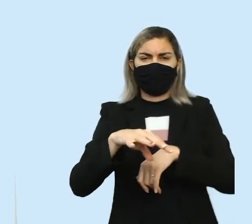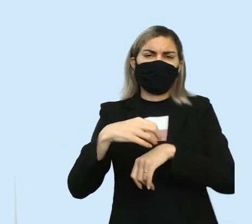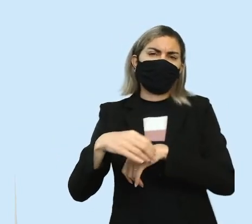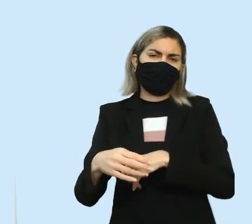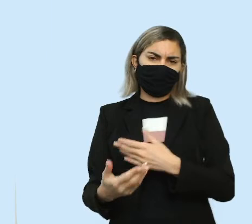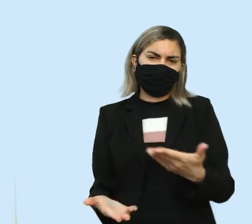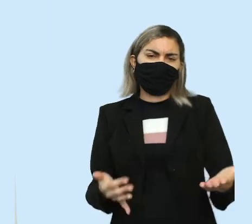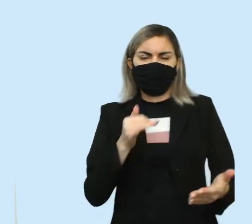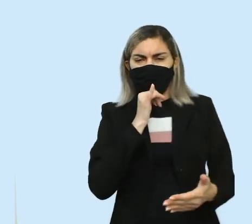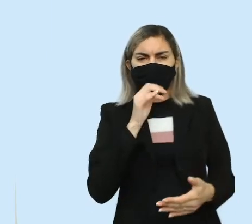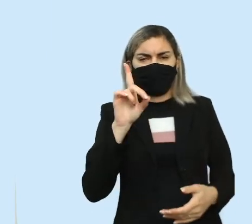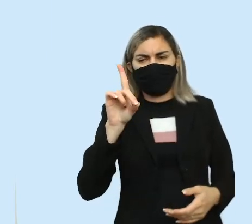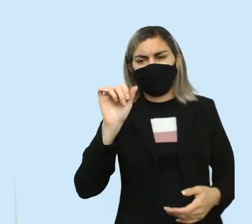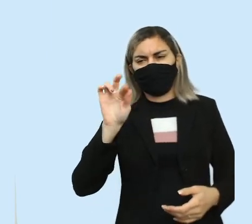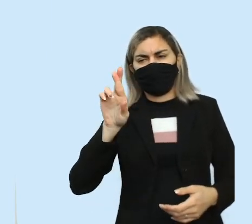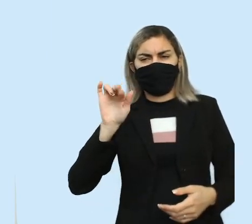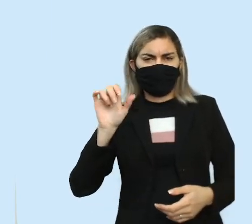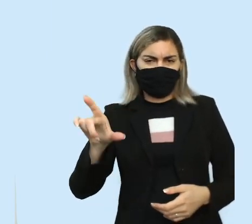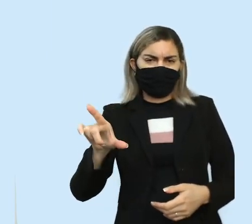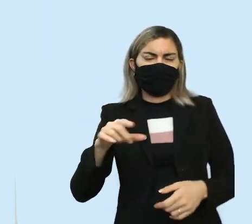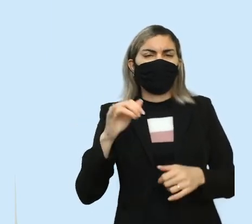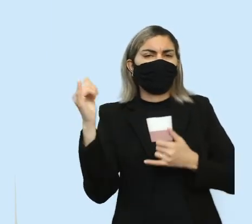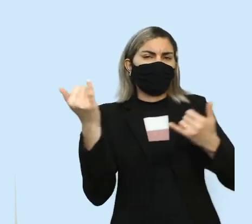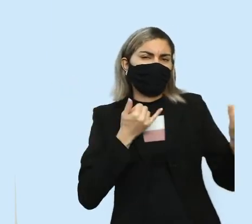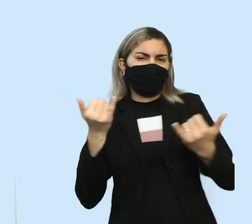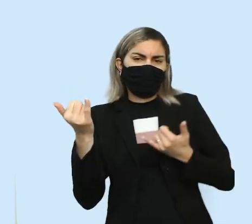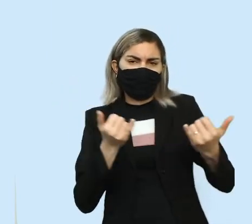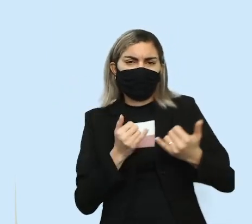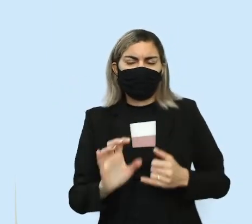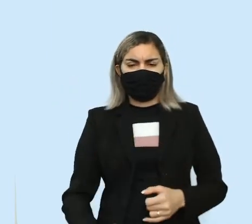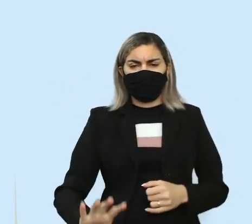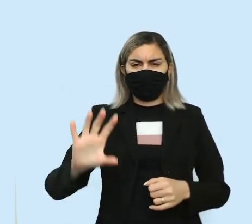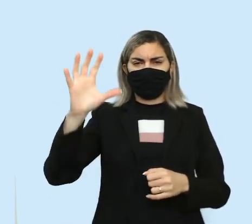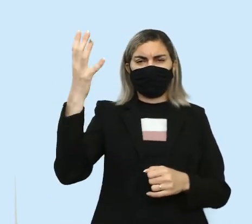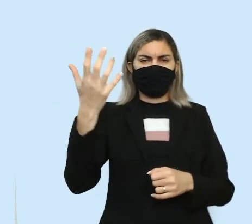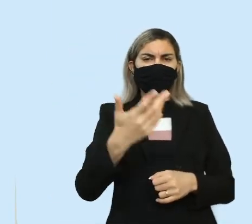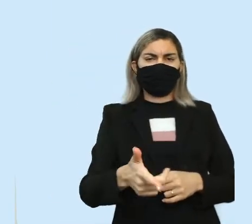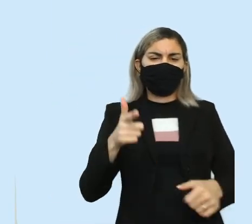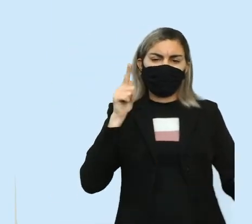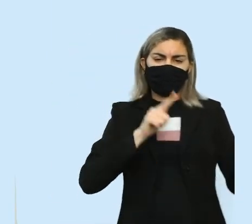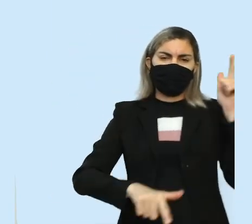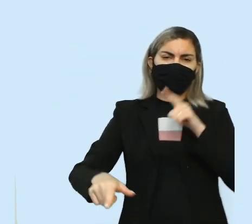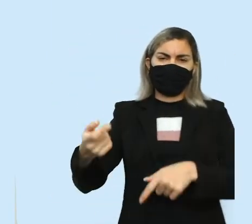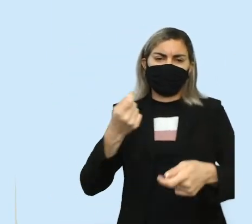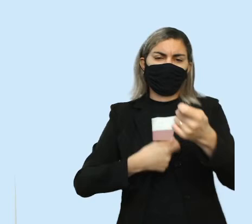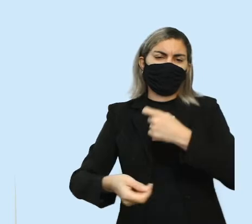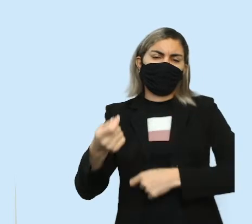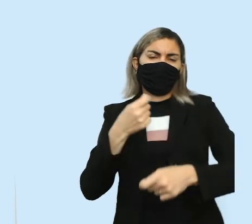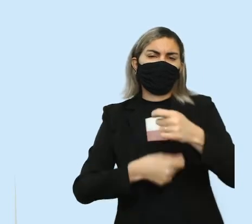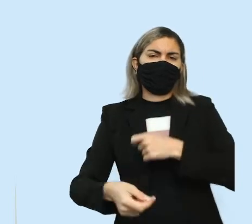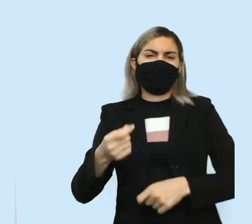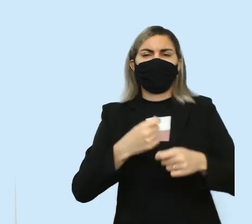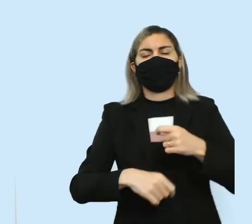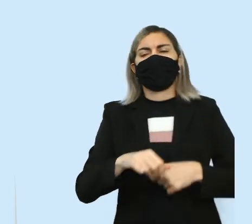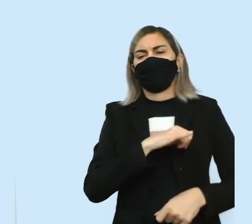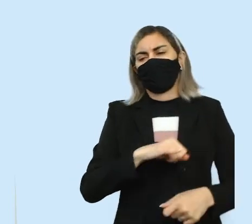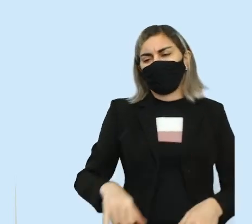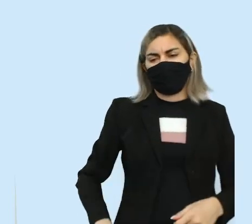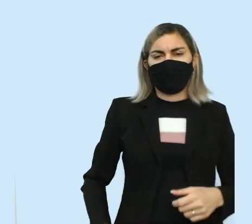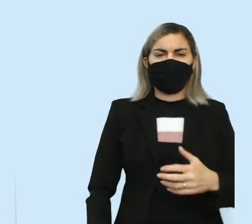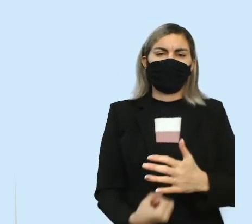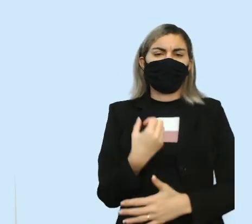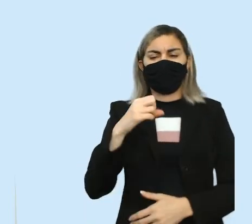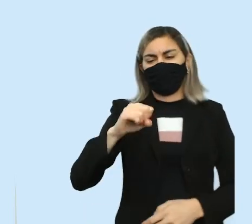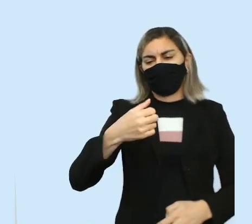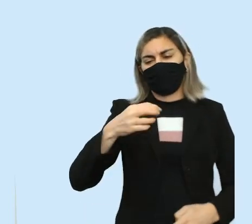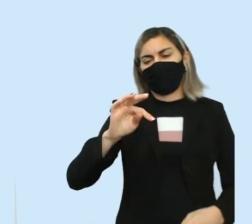reportar, por exemplo, Dario, né, as informações que aconteciam. Então, para conseguir administrar melhor o império, criou-se as satrapias.